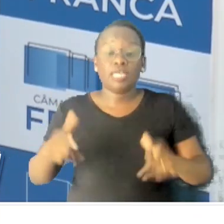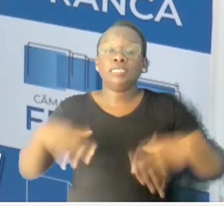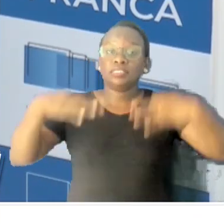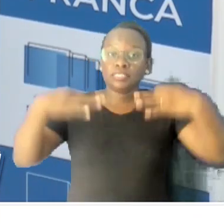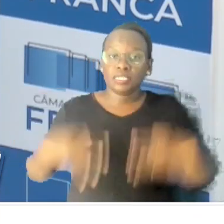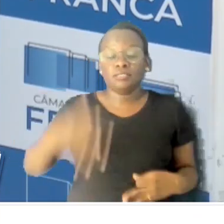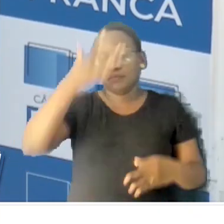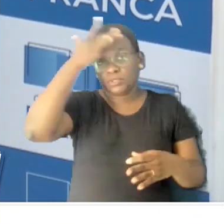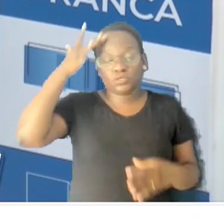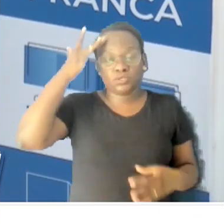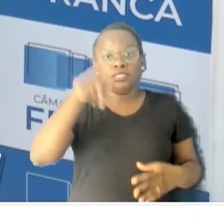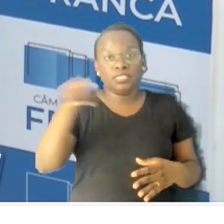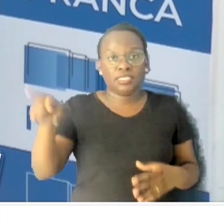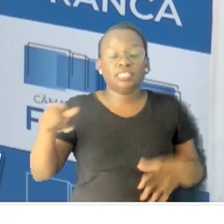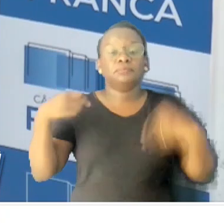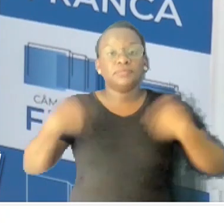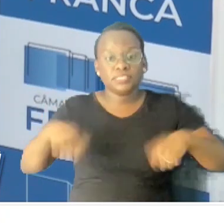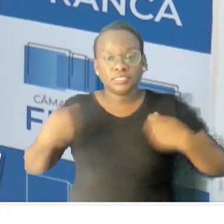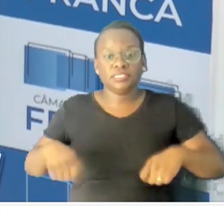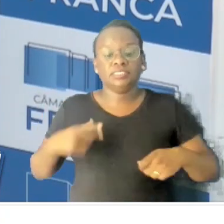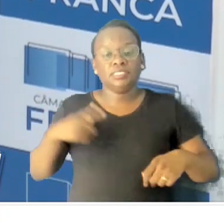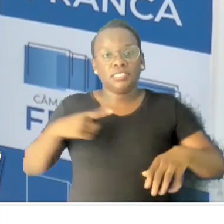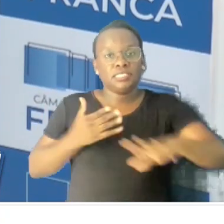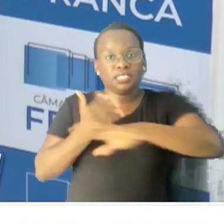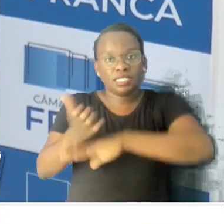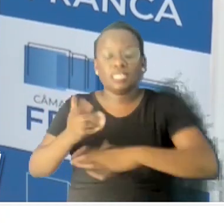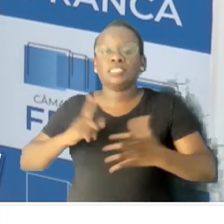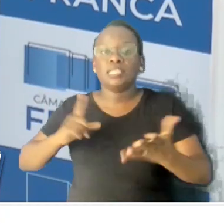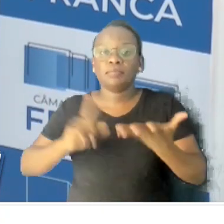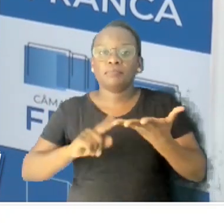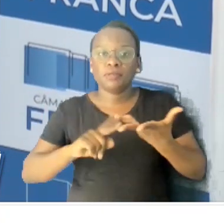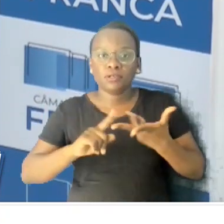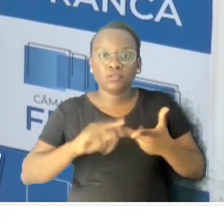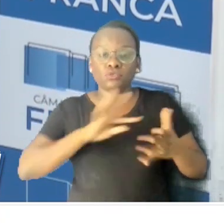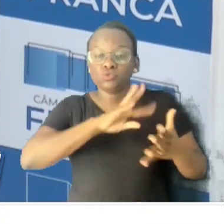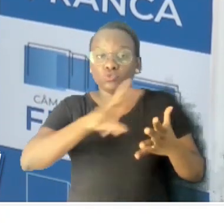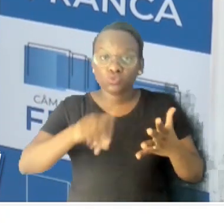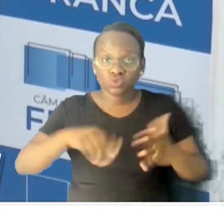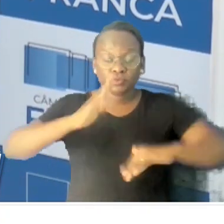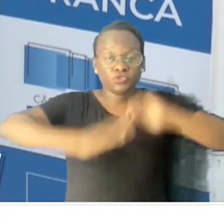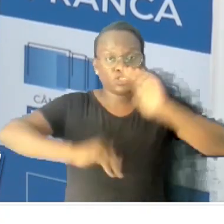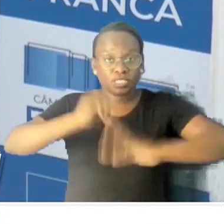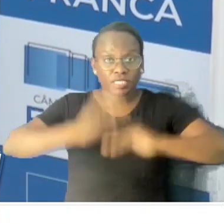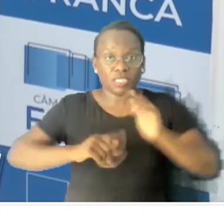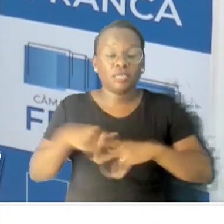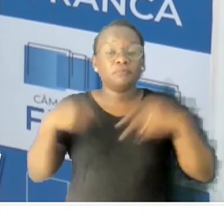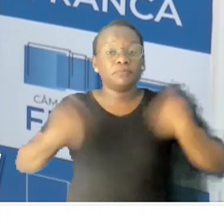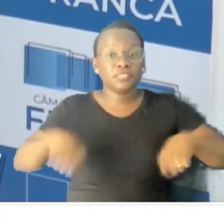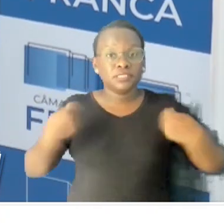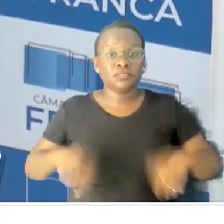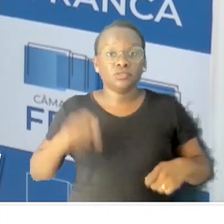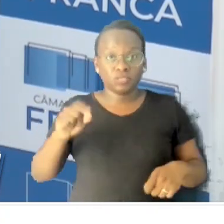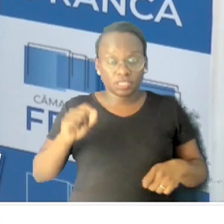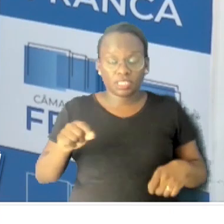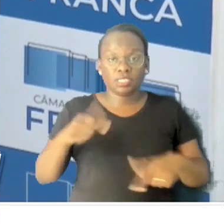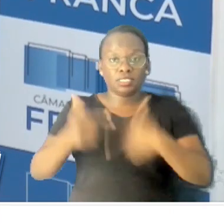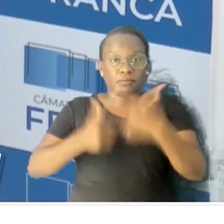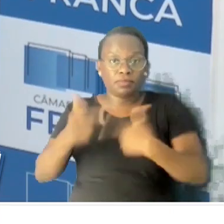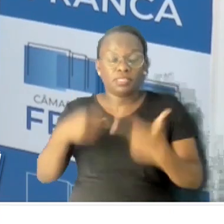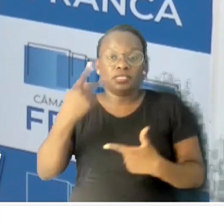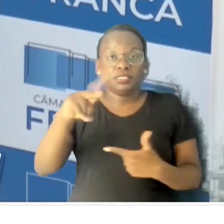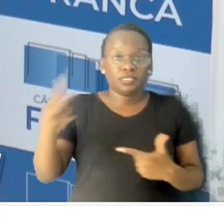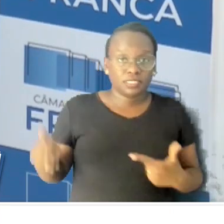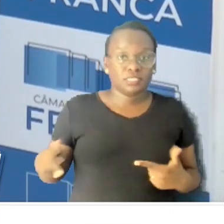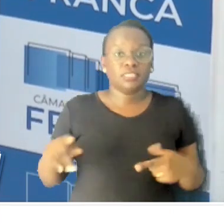pessoas têm que ter, lá tem o critério de todos os profissionais que têm que ter nos serviços. E eu e a